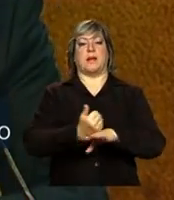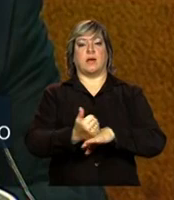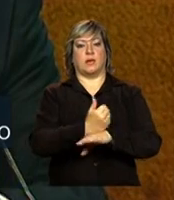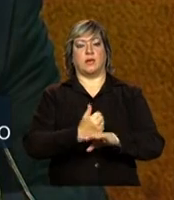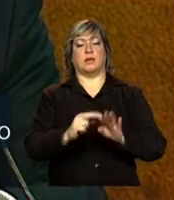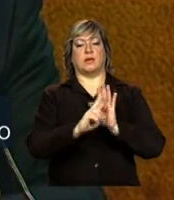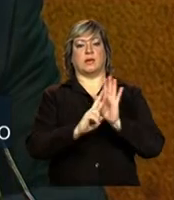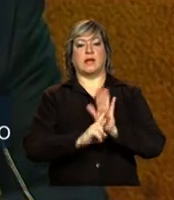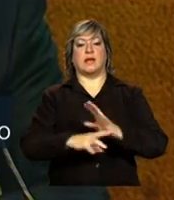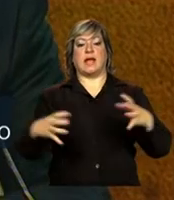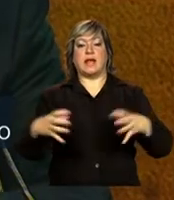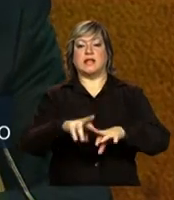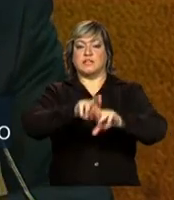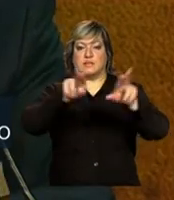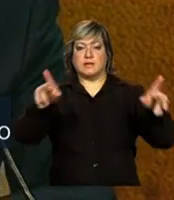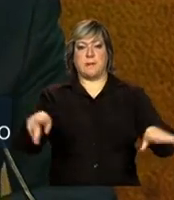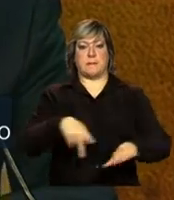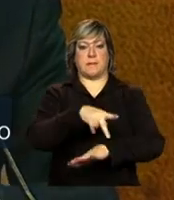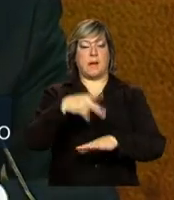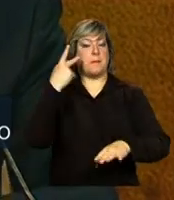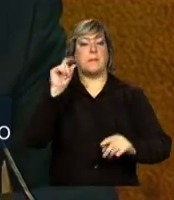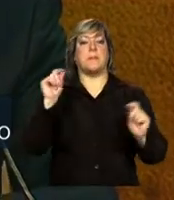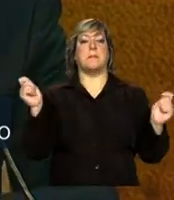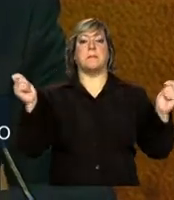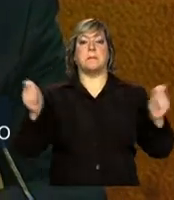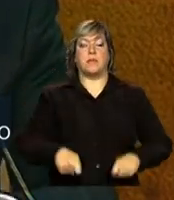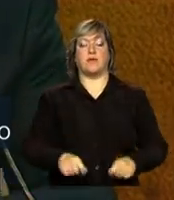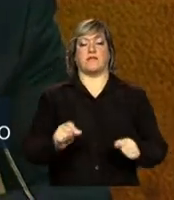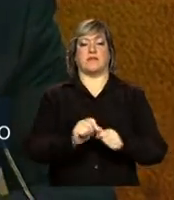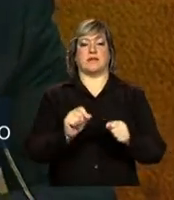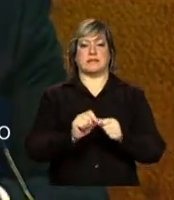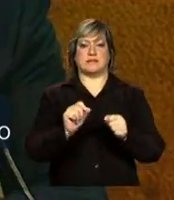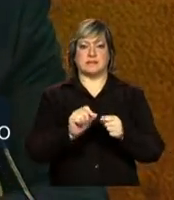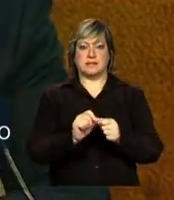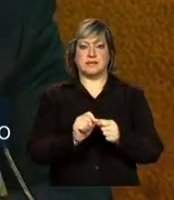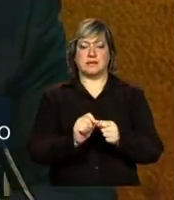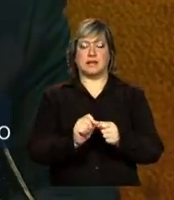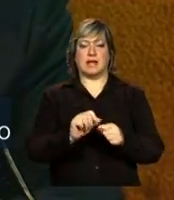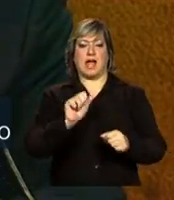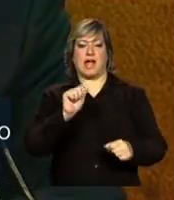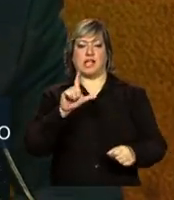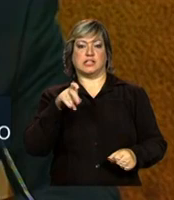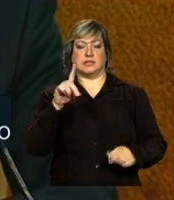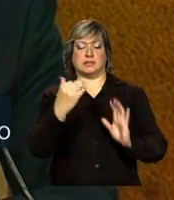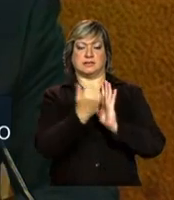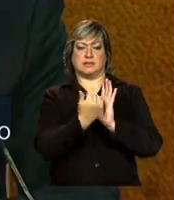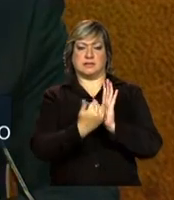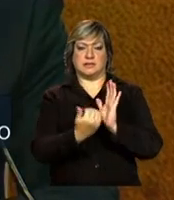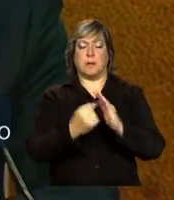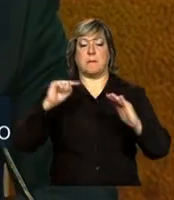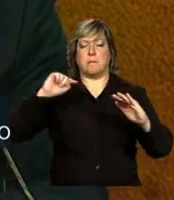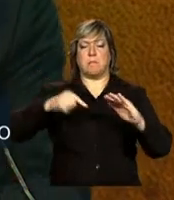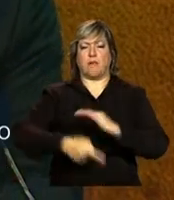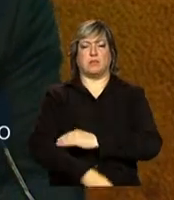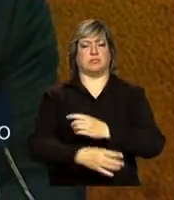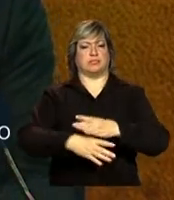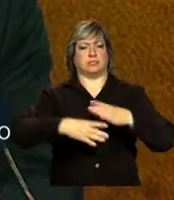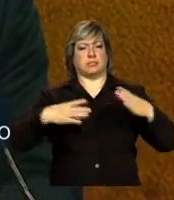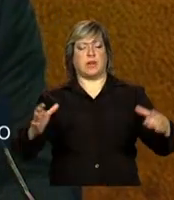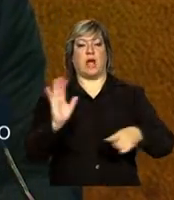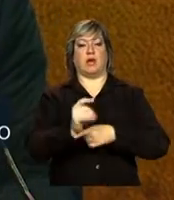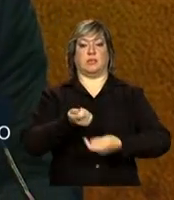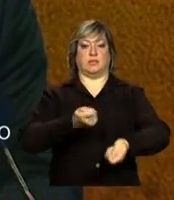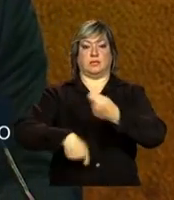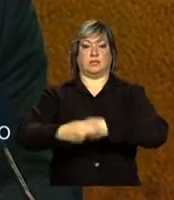os diferentes países para poder desenvolver uma uma uma agenda Ampla e profunda e para poder retomar crescimento